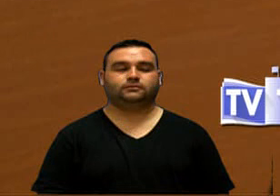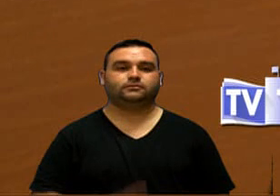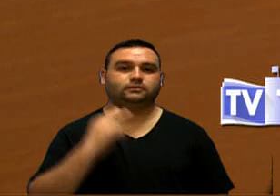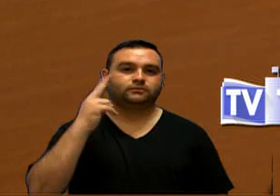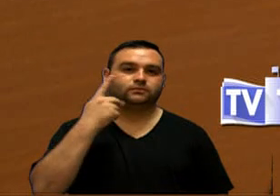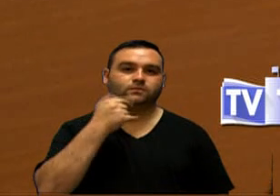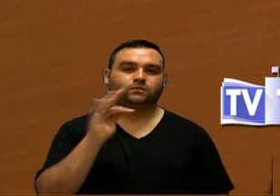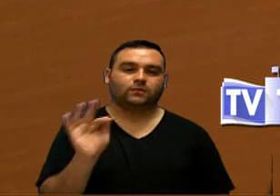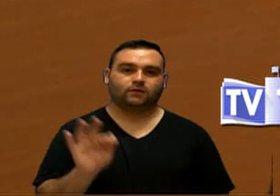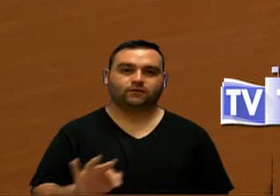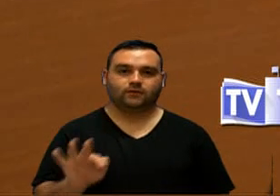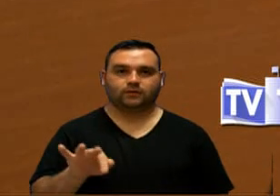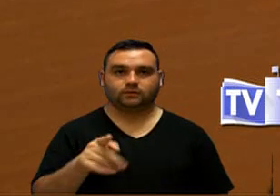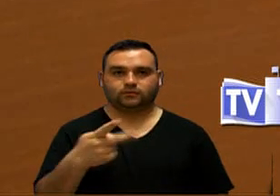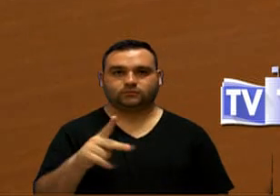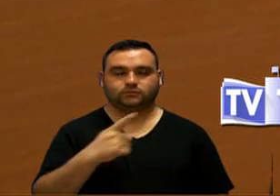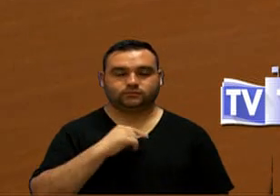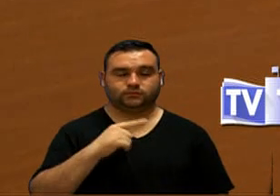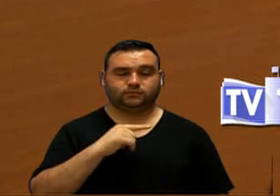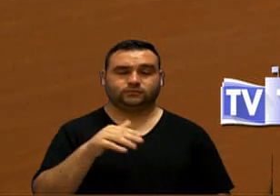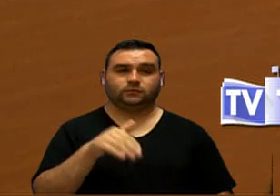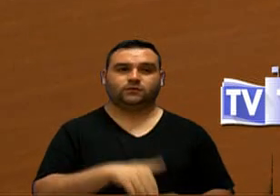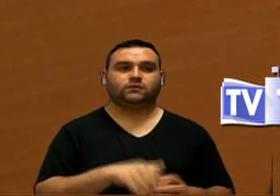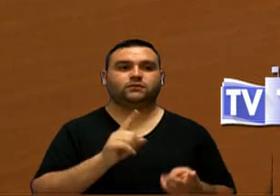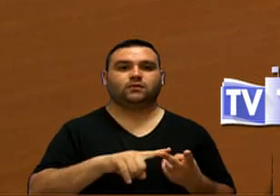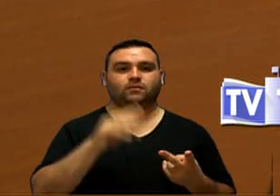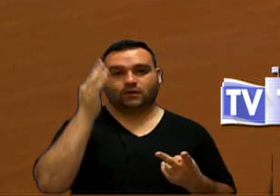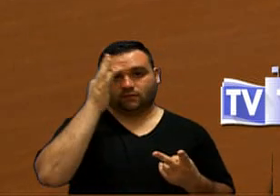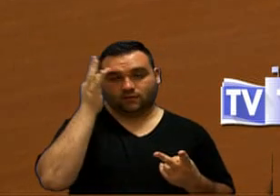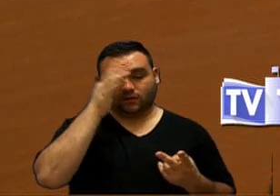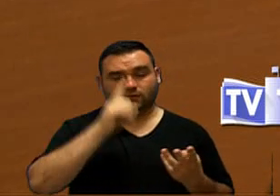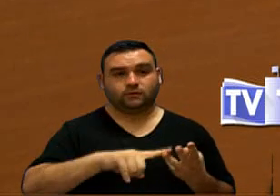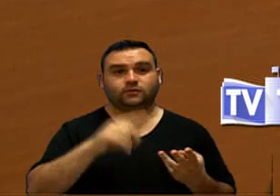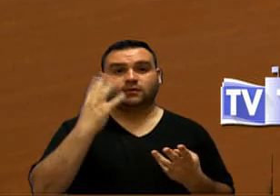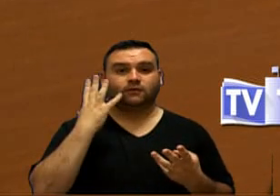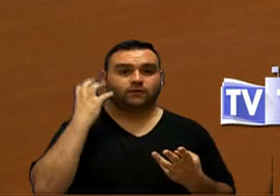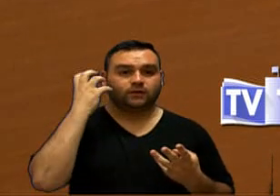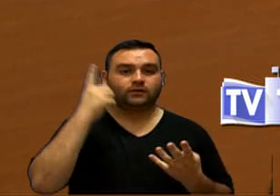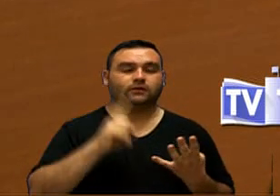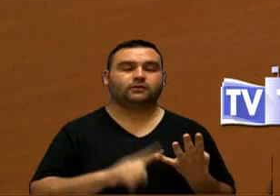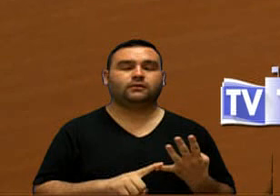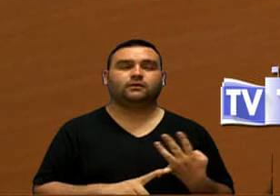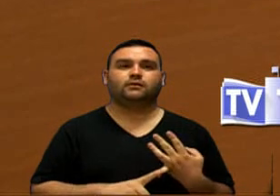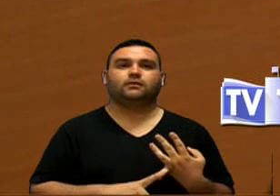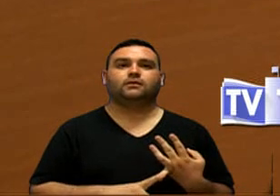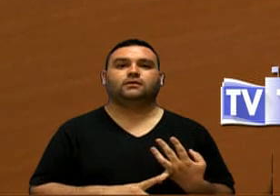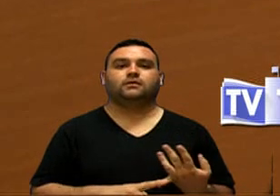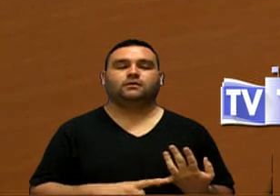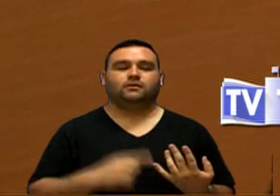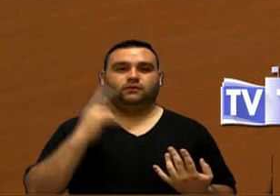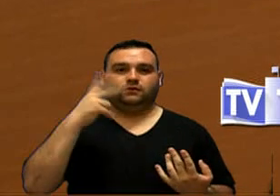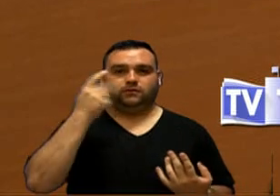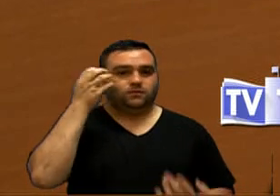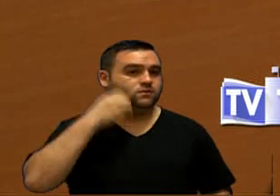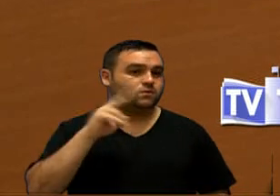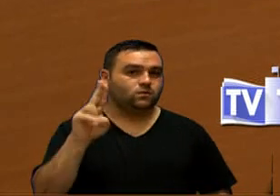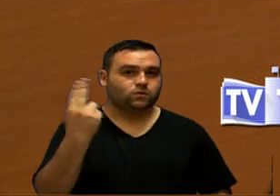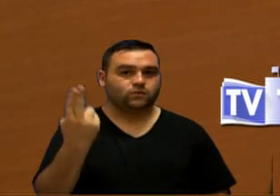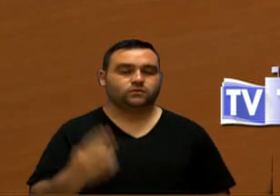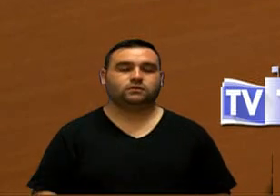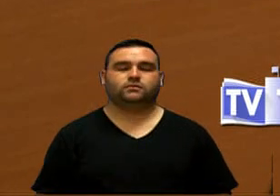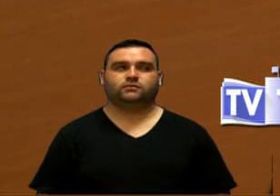Vereador França, o voto. Vereador Fausto Pérez, o voto. Vereadora Fernanda, o voto. Vereador Hudson